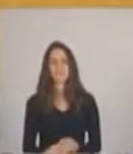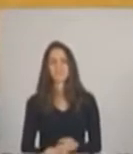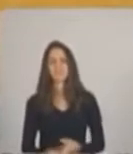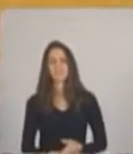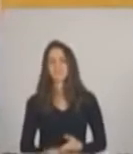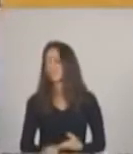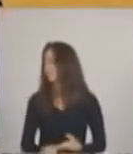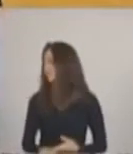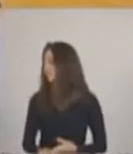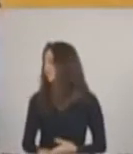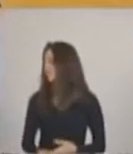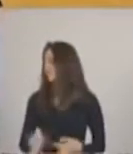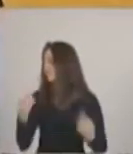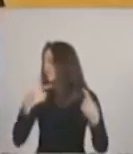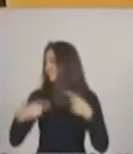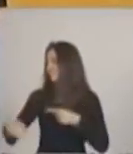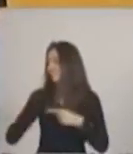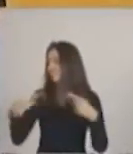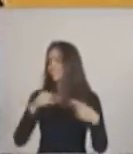Em discussão, veto.